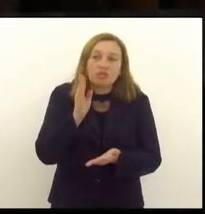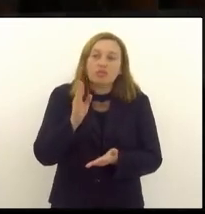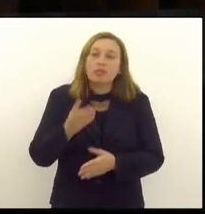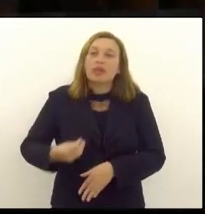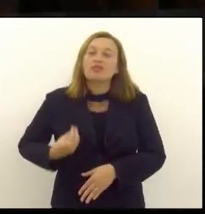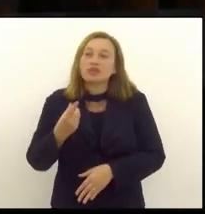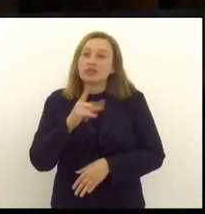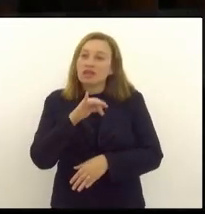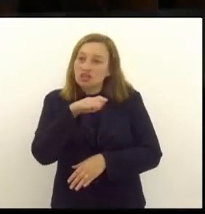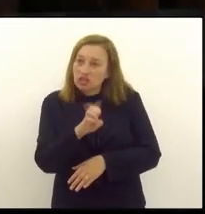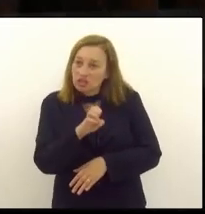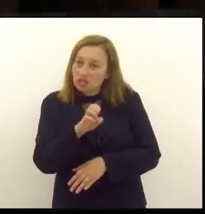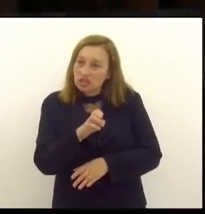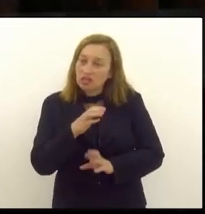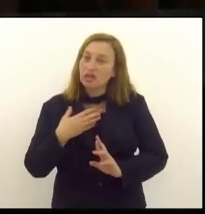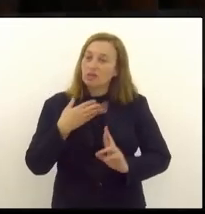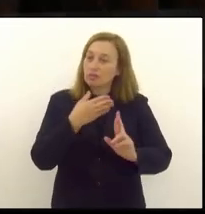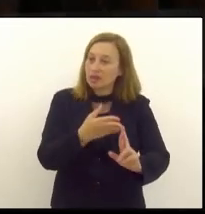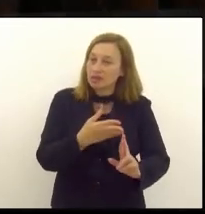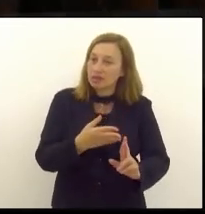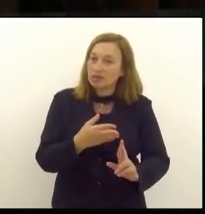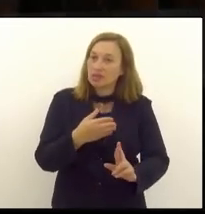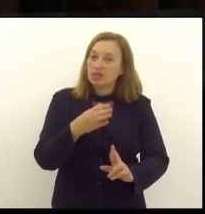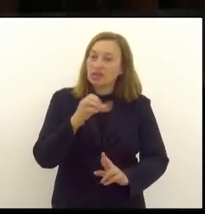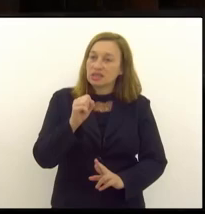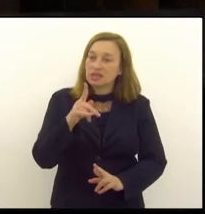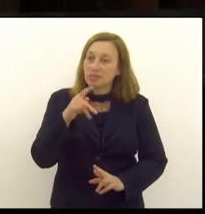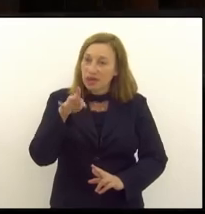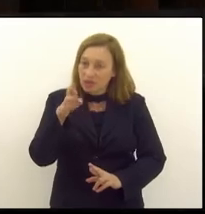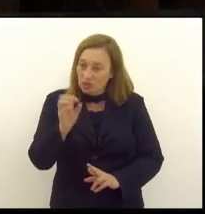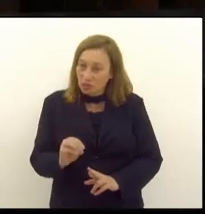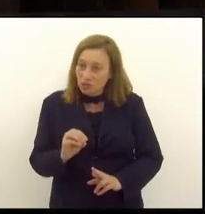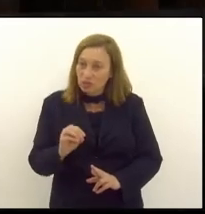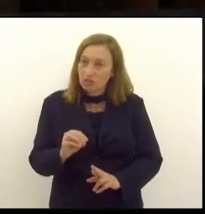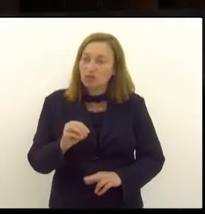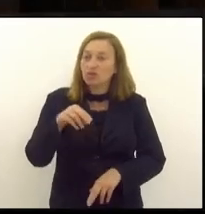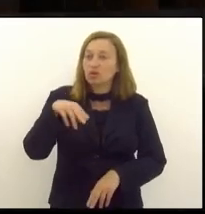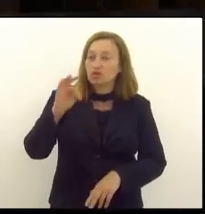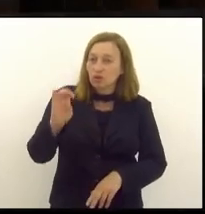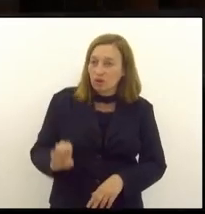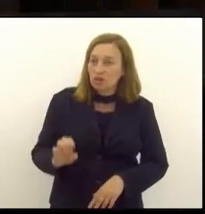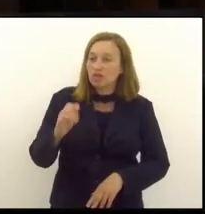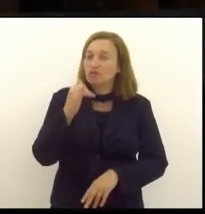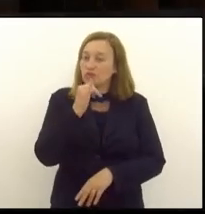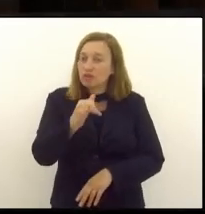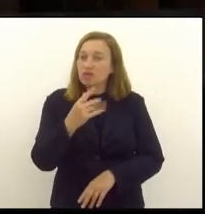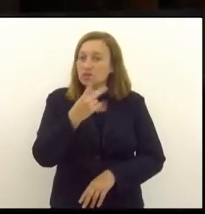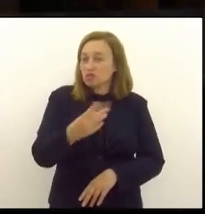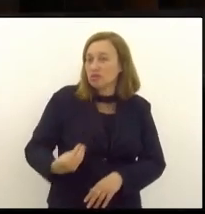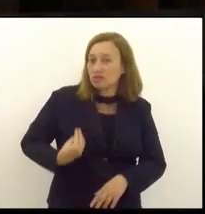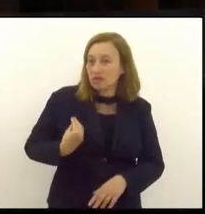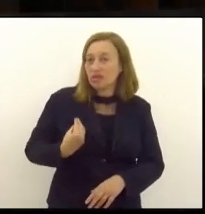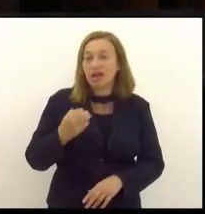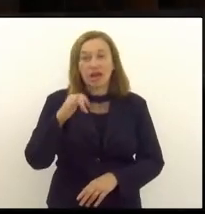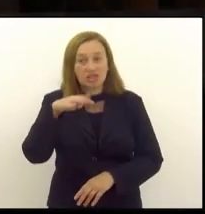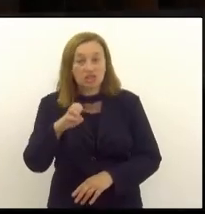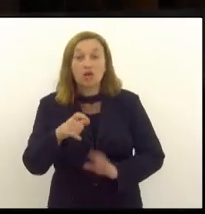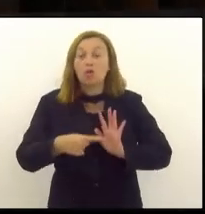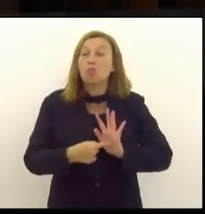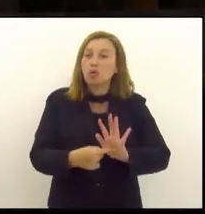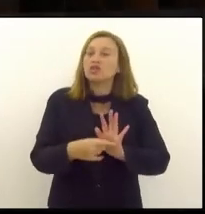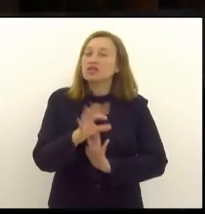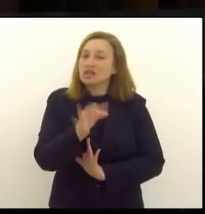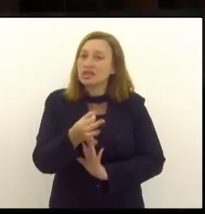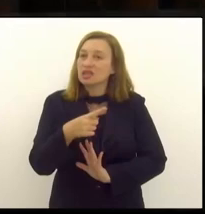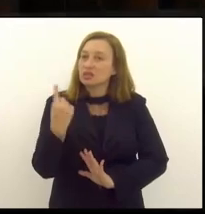do Alexandre, representante do Sindipetro Norte Fluminense, e que a sua presença, Alexandre, demonstra que é justamente isso que